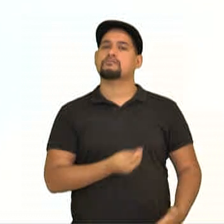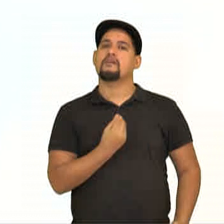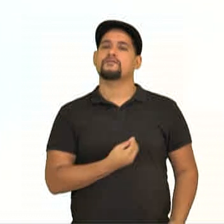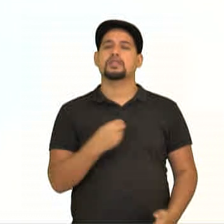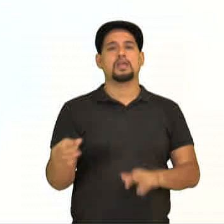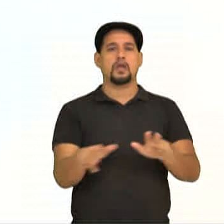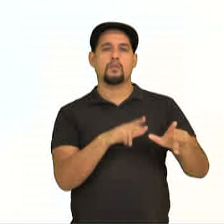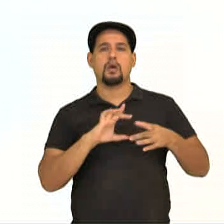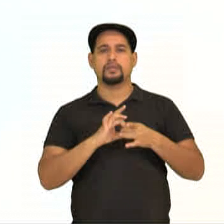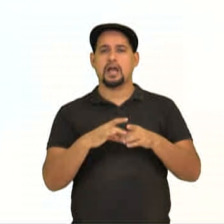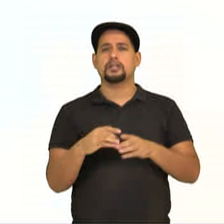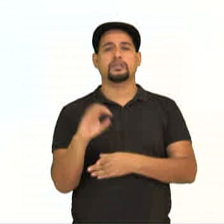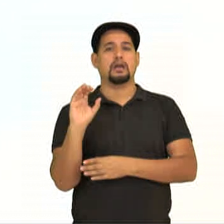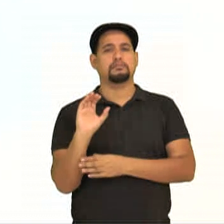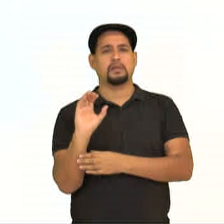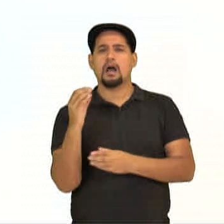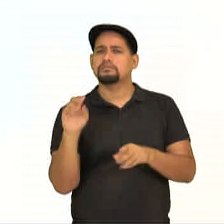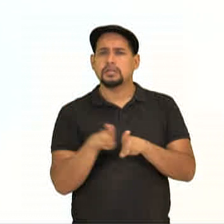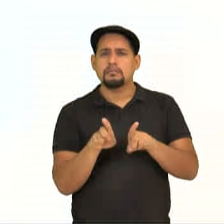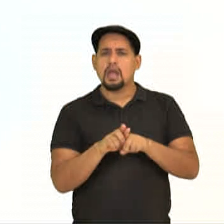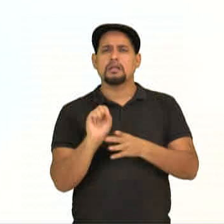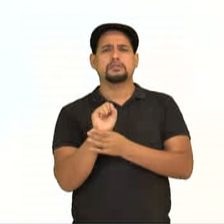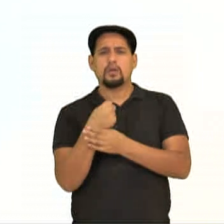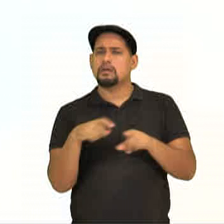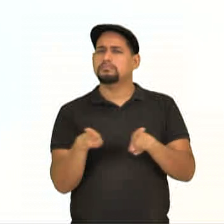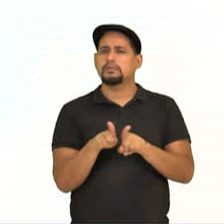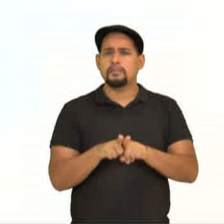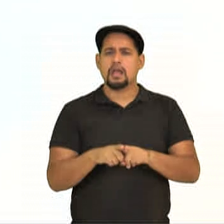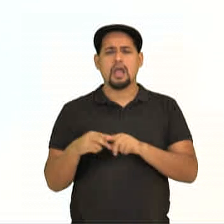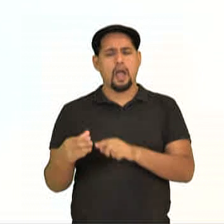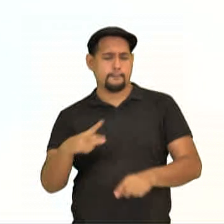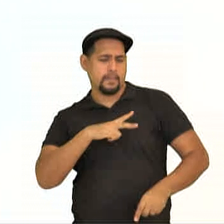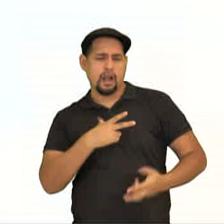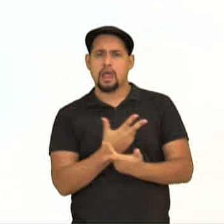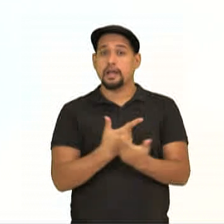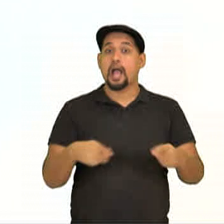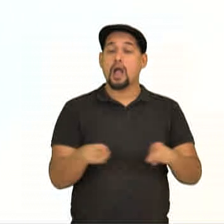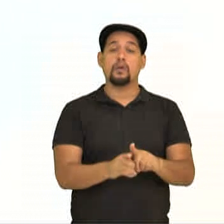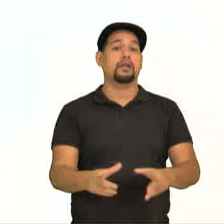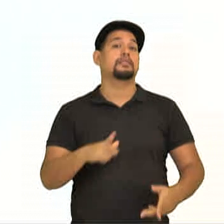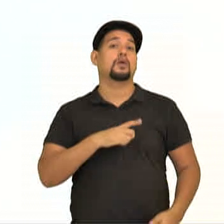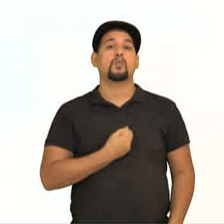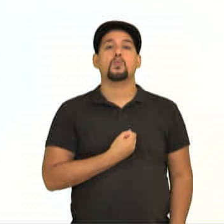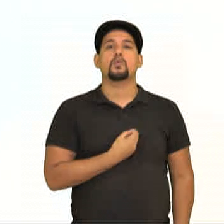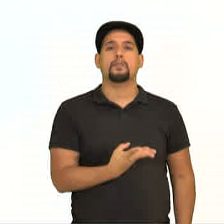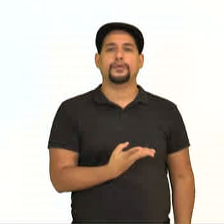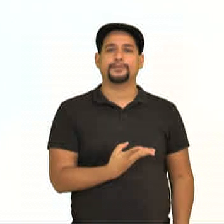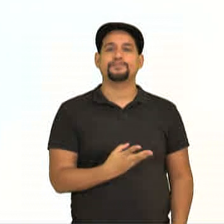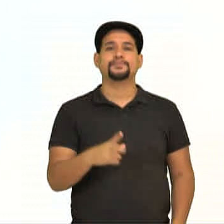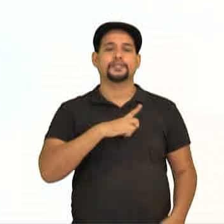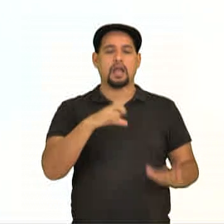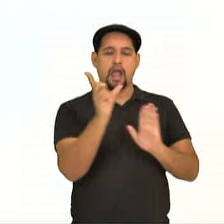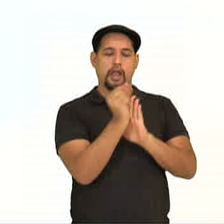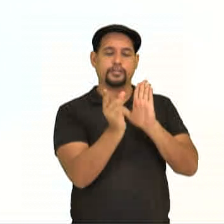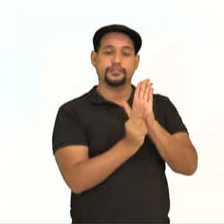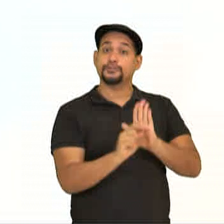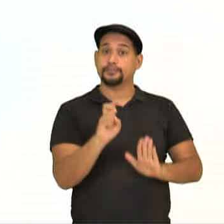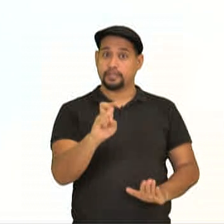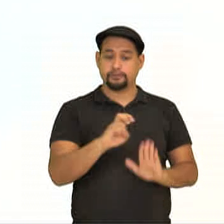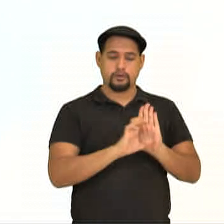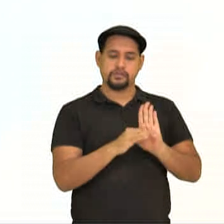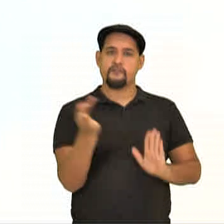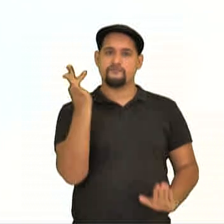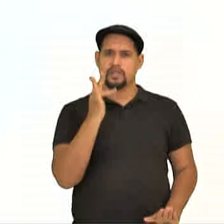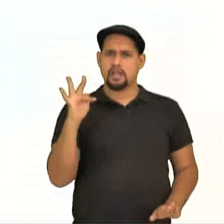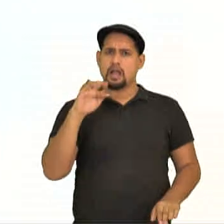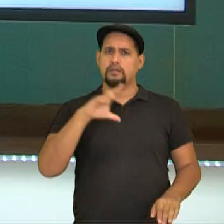à segurança, à propriedade, nos termos seguintes. Agora entra a enumeração. Veio o artigo 5º da Constituição Federal,